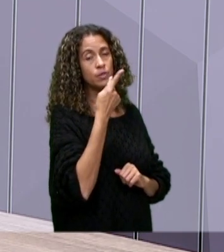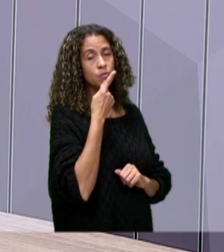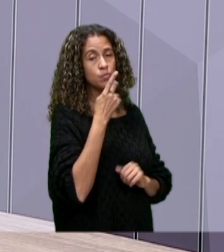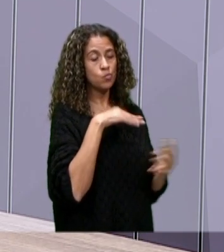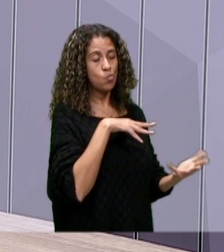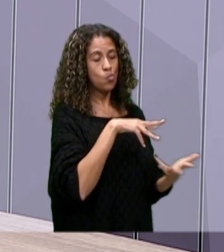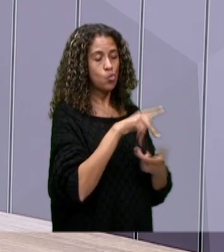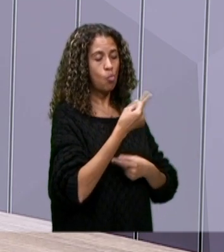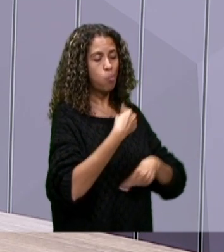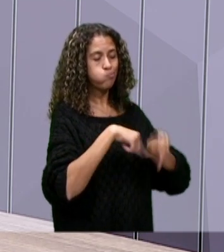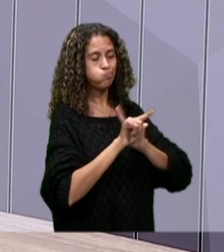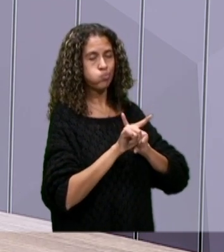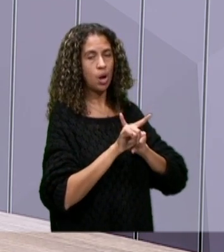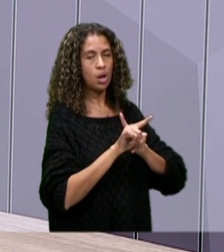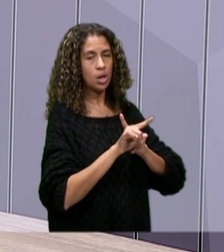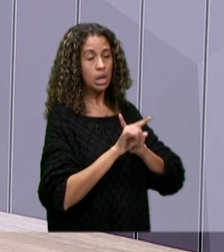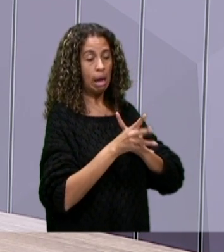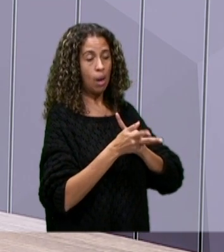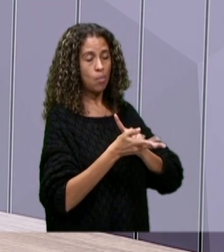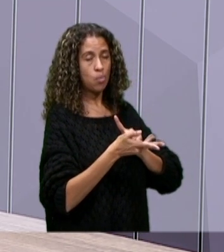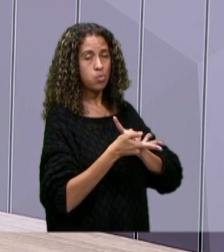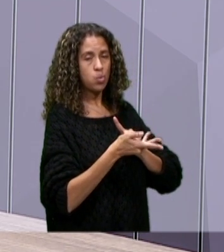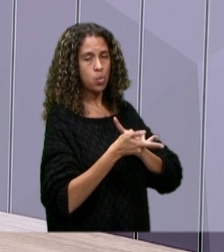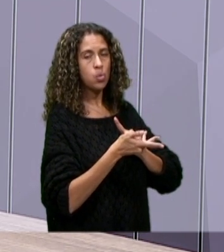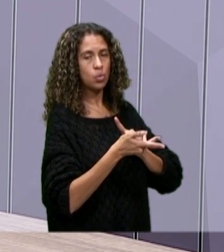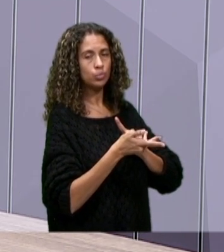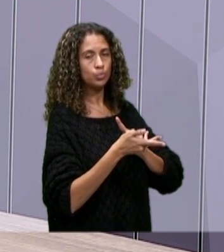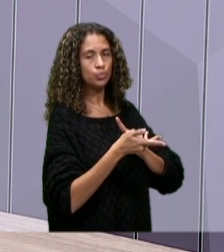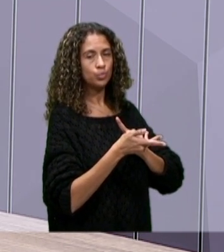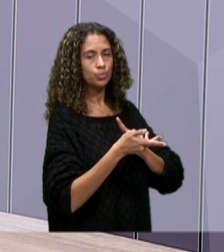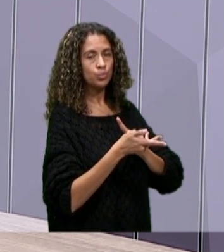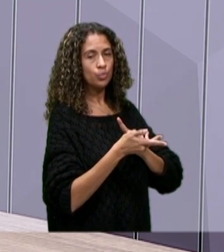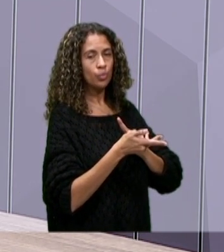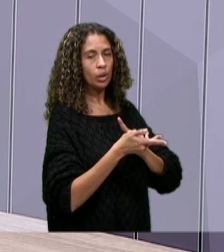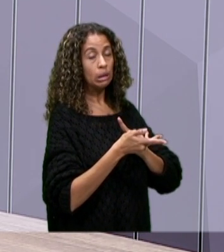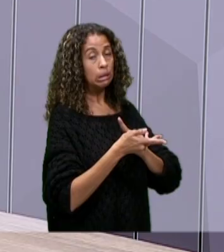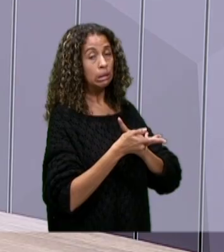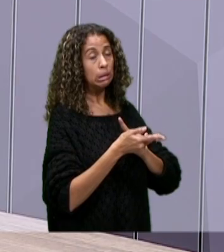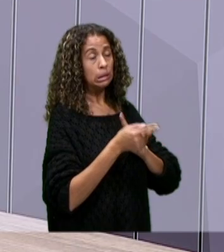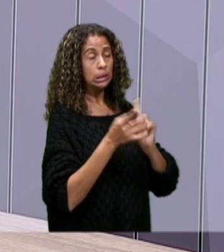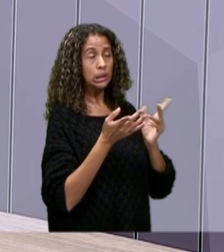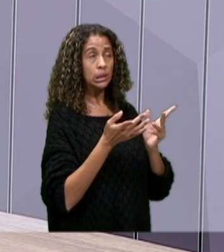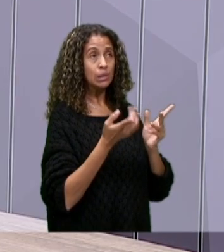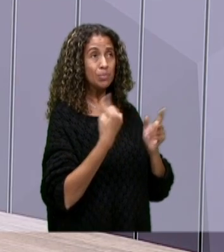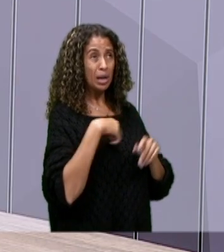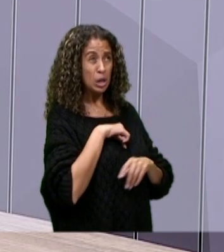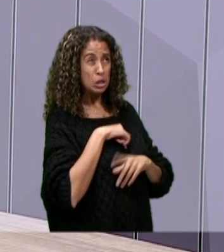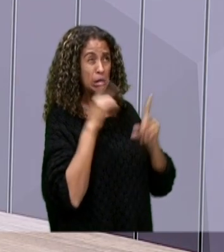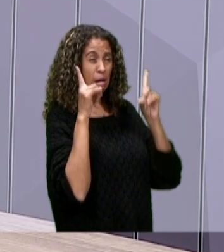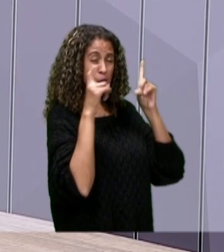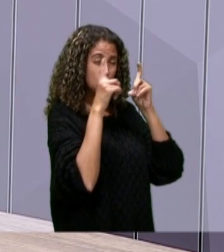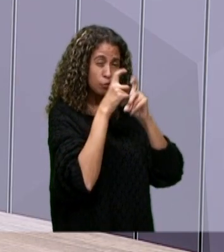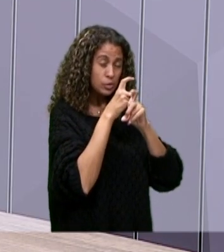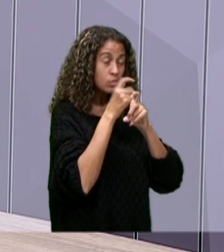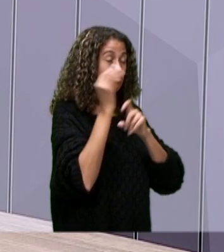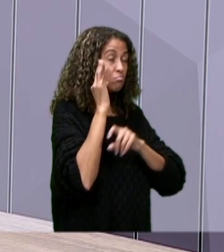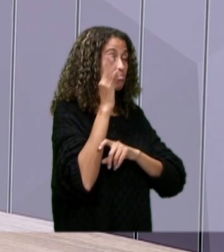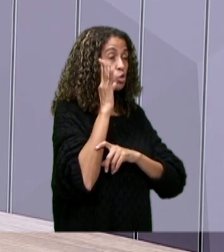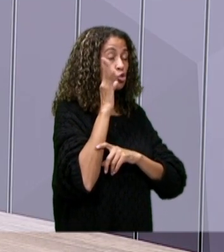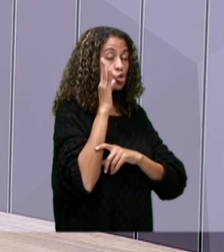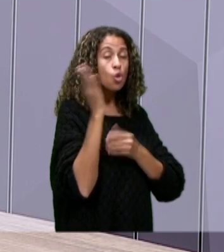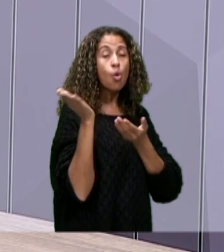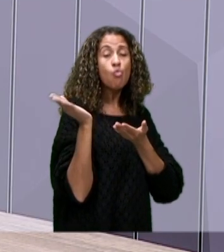em transformação e está muito rápido. Se é difícil para a gente, os adolescentes que ainda